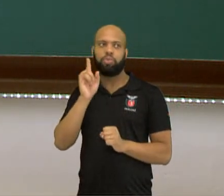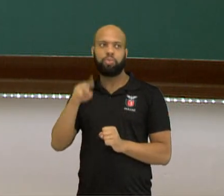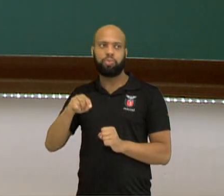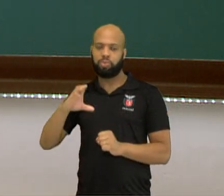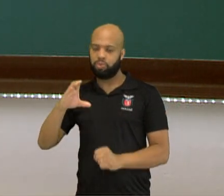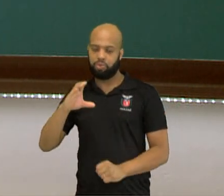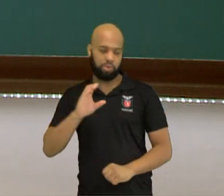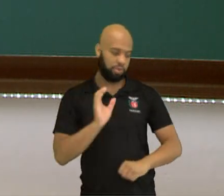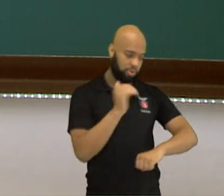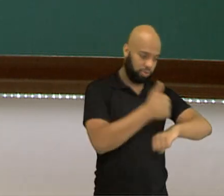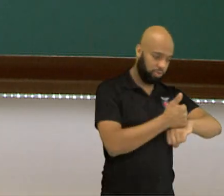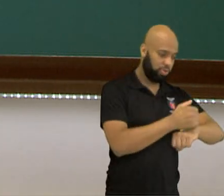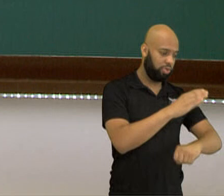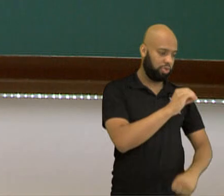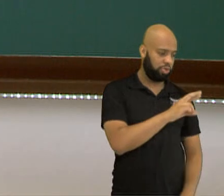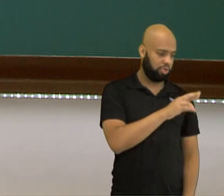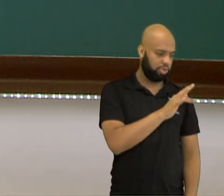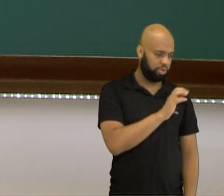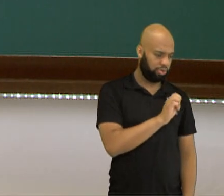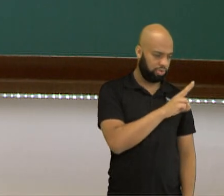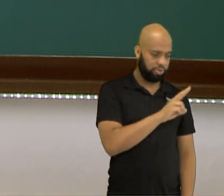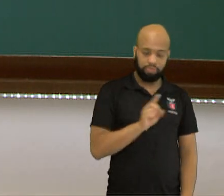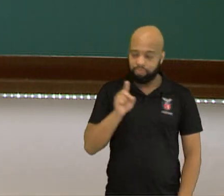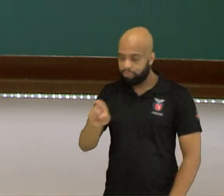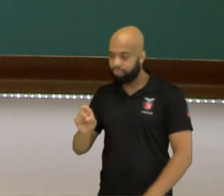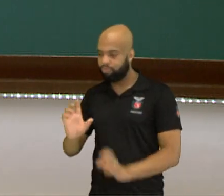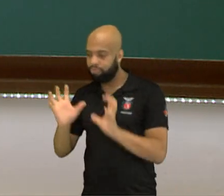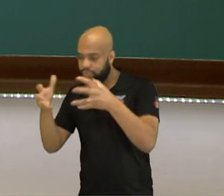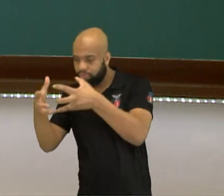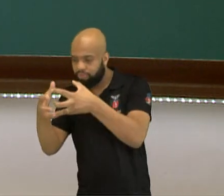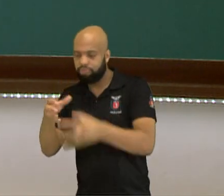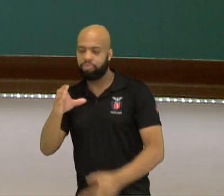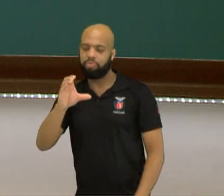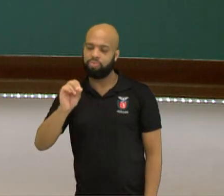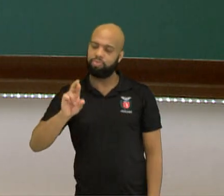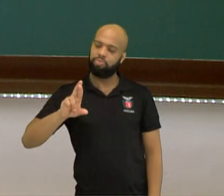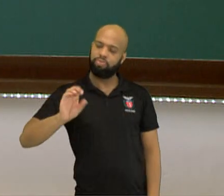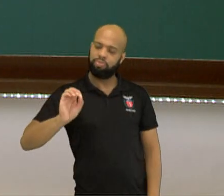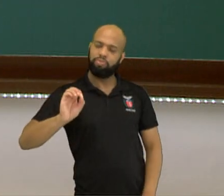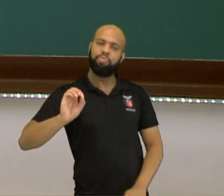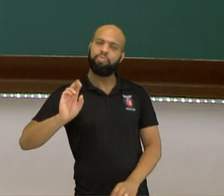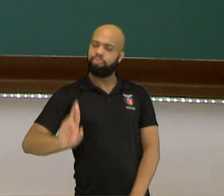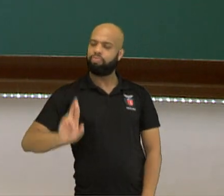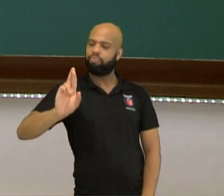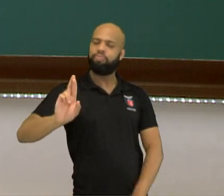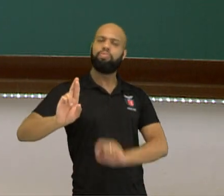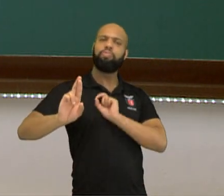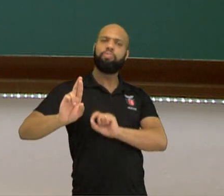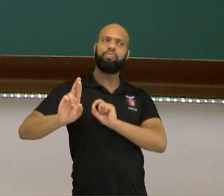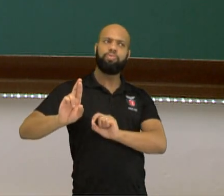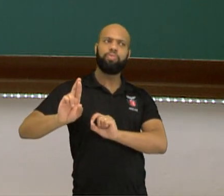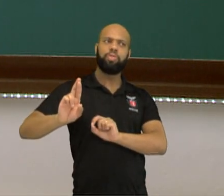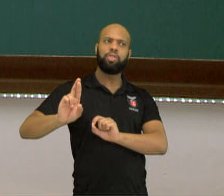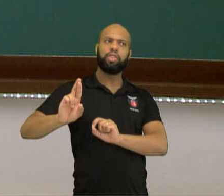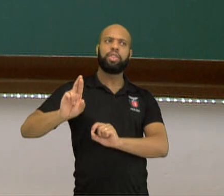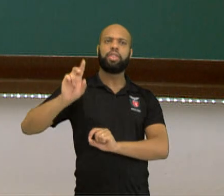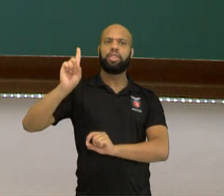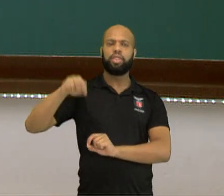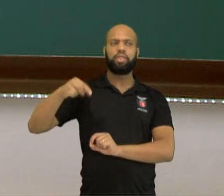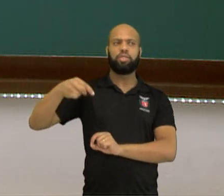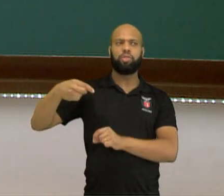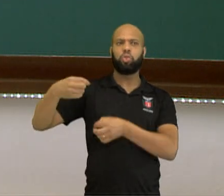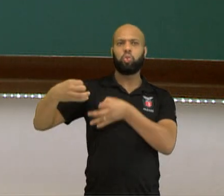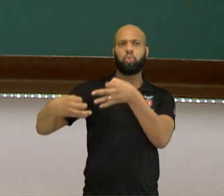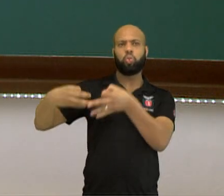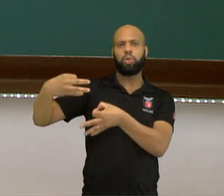era o chefe e o coro, ele representava, assim, como que pode dizer,